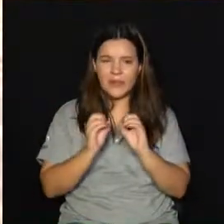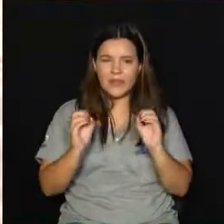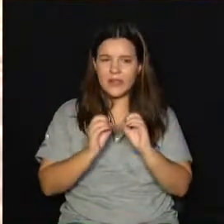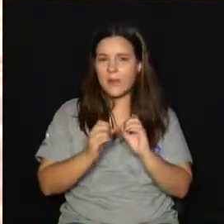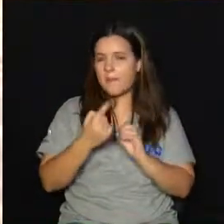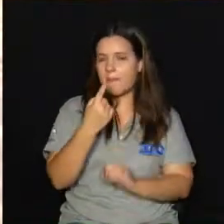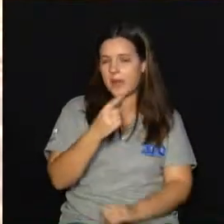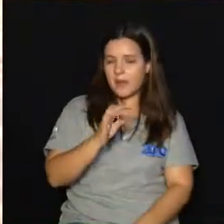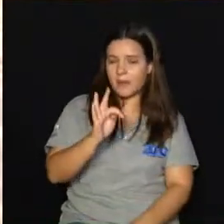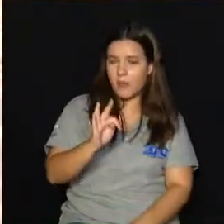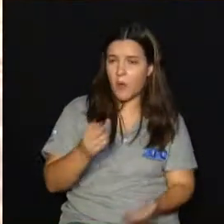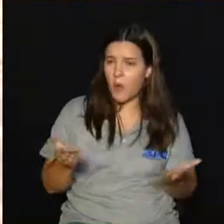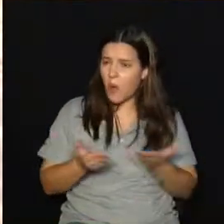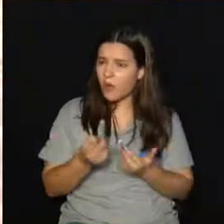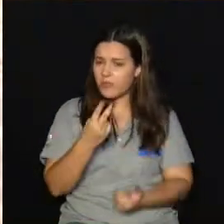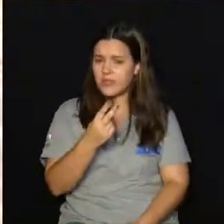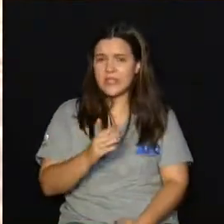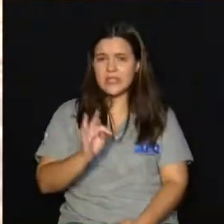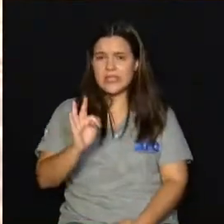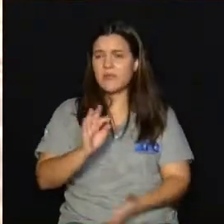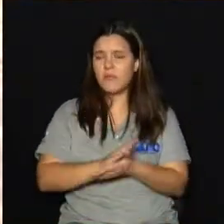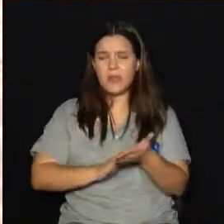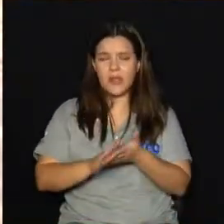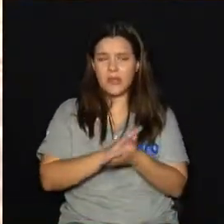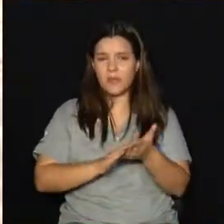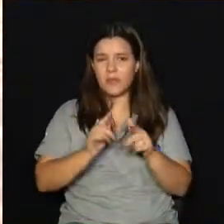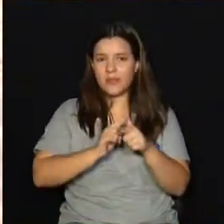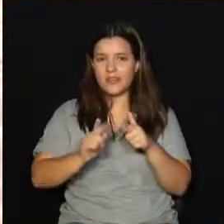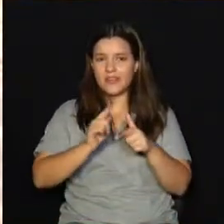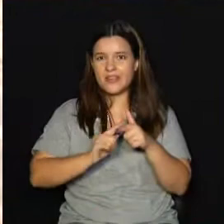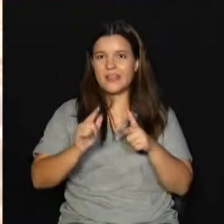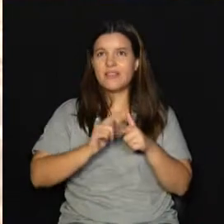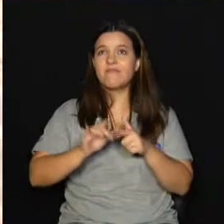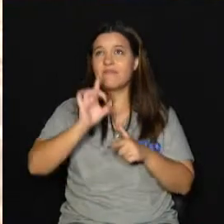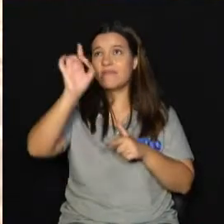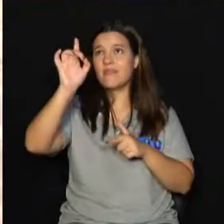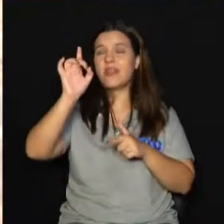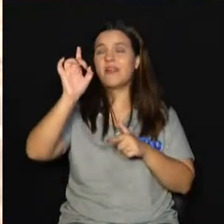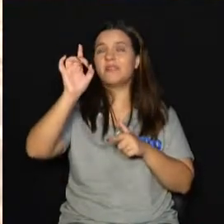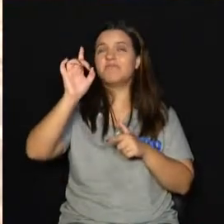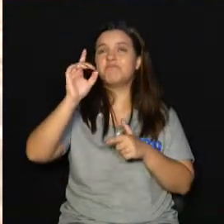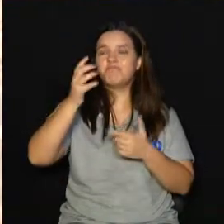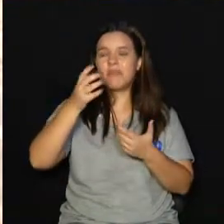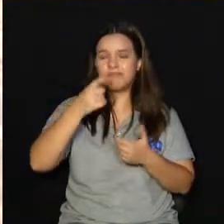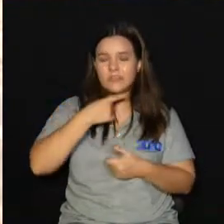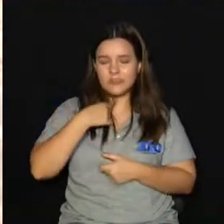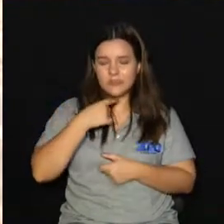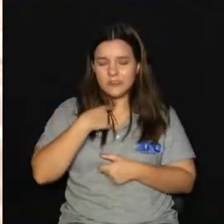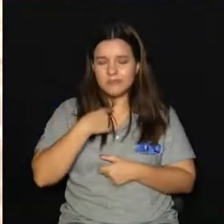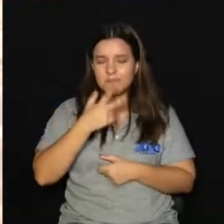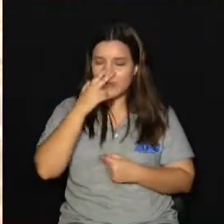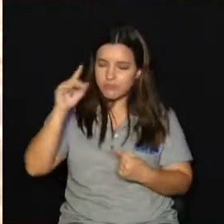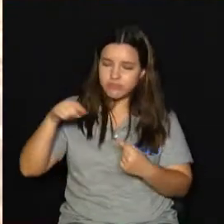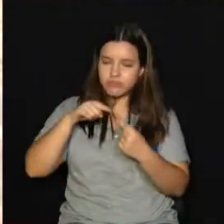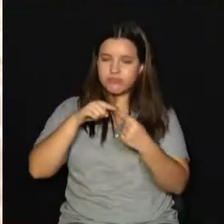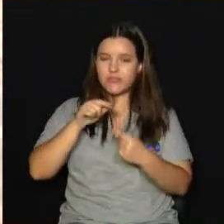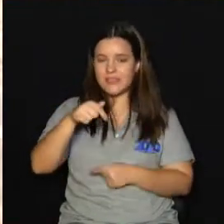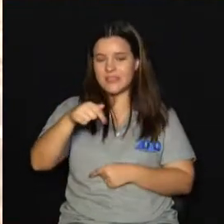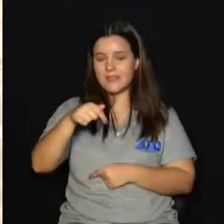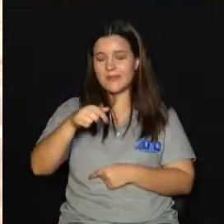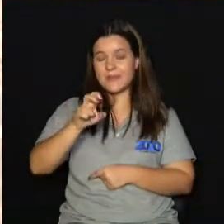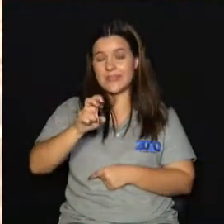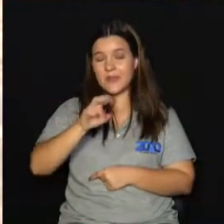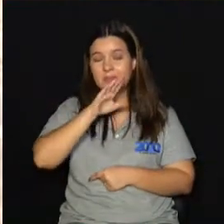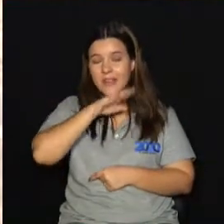no primeiro turno quanto no segundo. E se Deus quiser, vamos fechar às 17 horas sem ocorrências. A gente fala